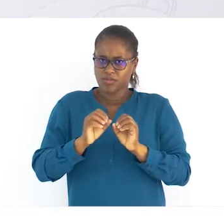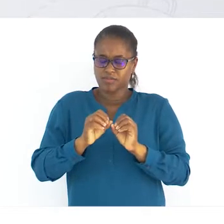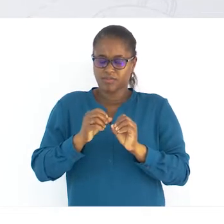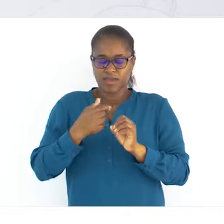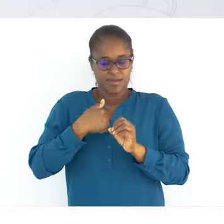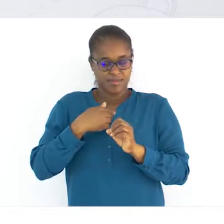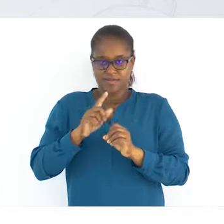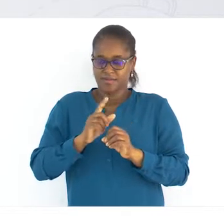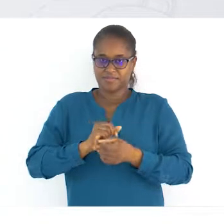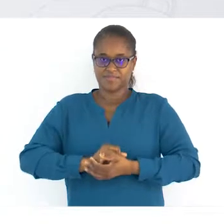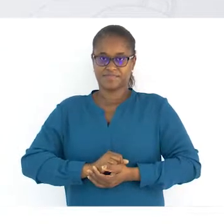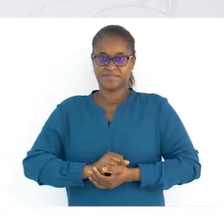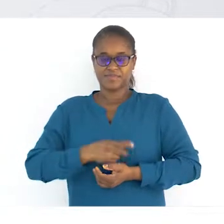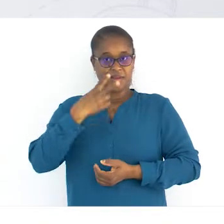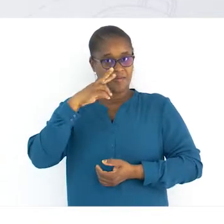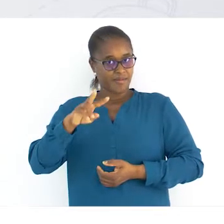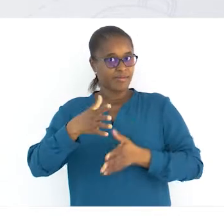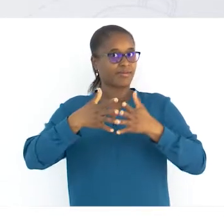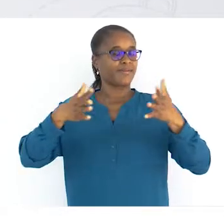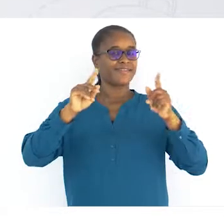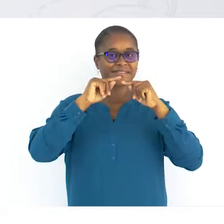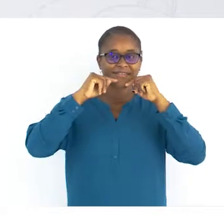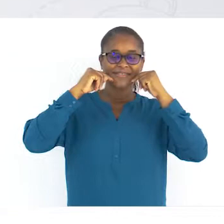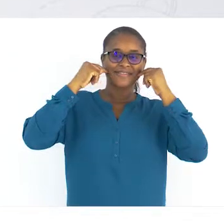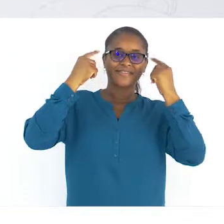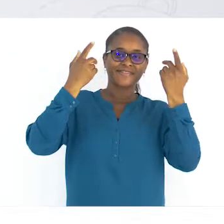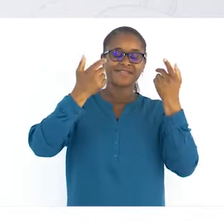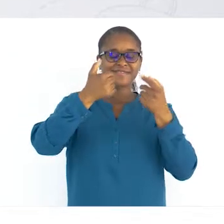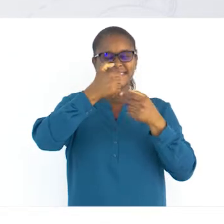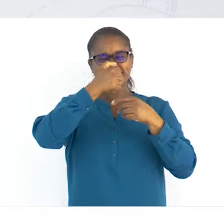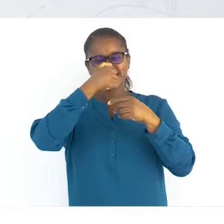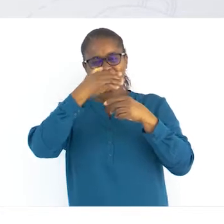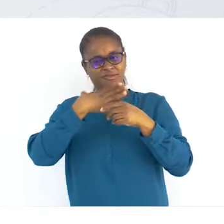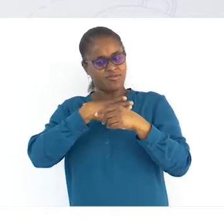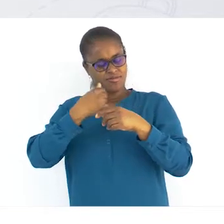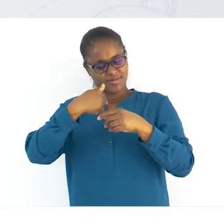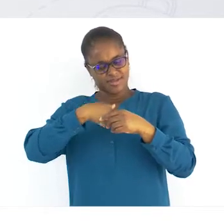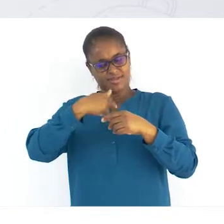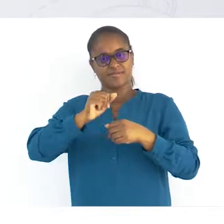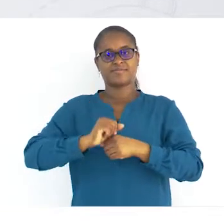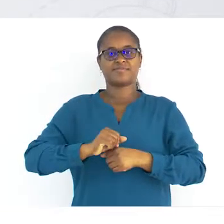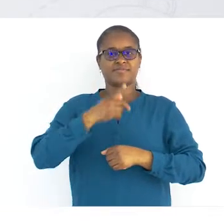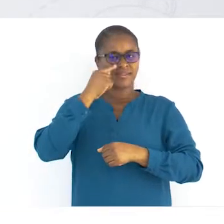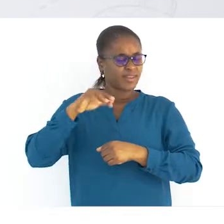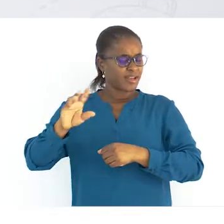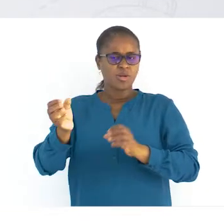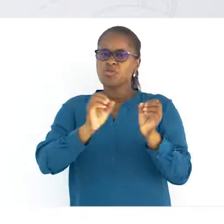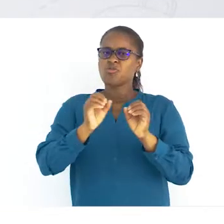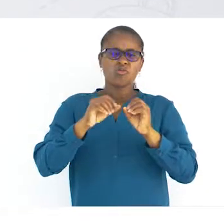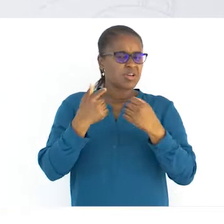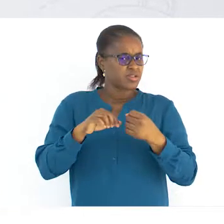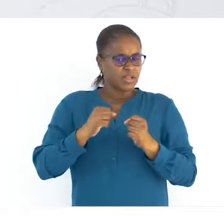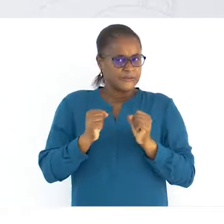A mim não. Mostra um grande sorriso, cheio de orgulho de si mesmo. Ele nunca está